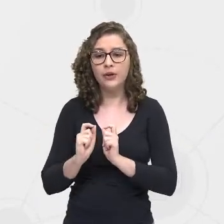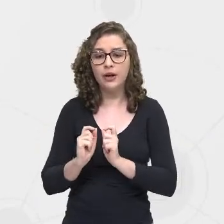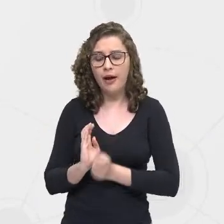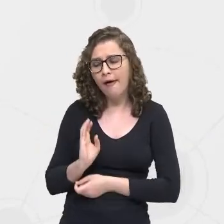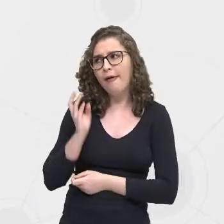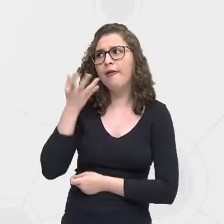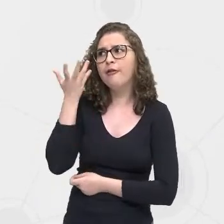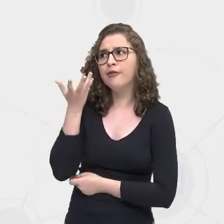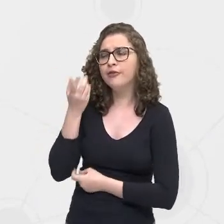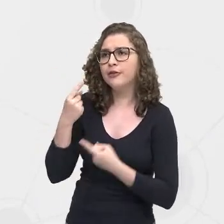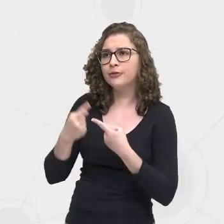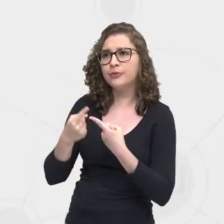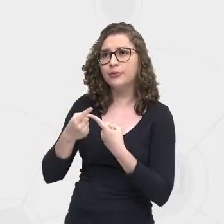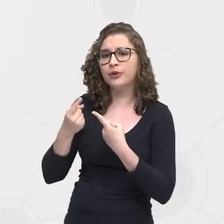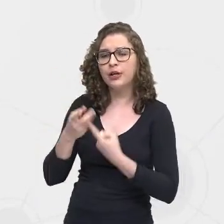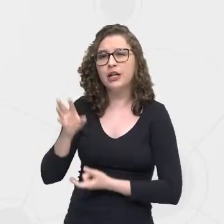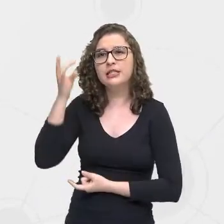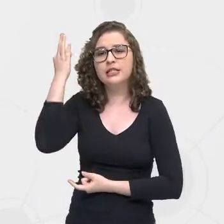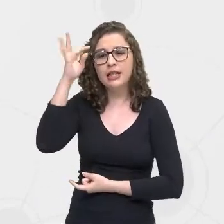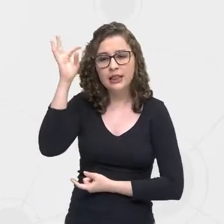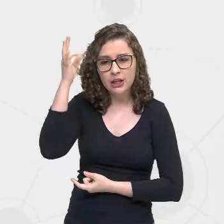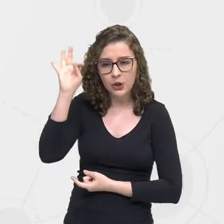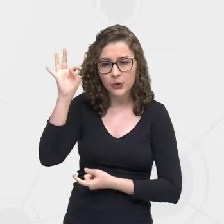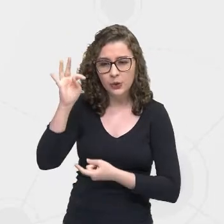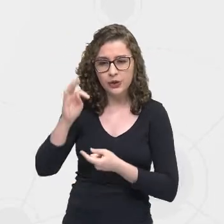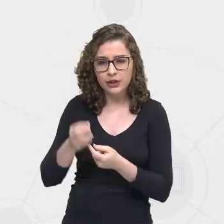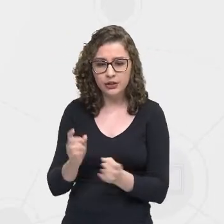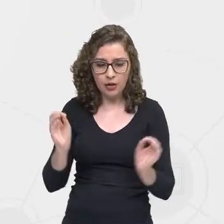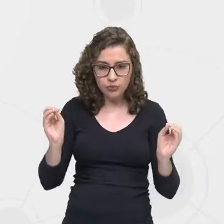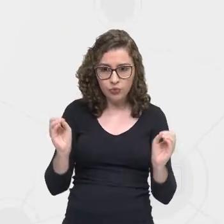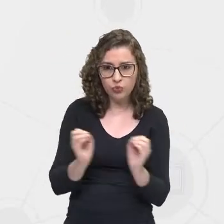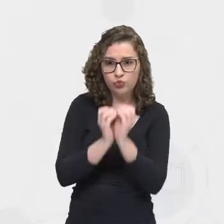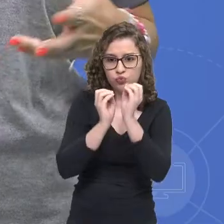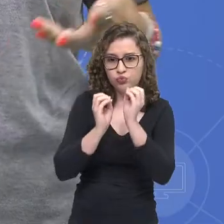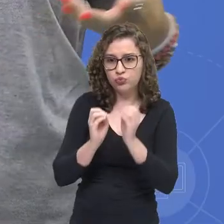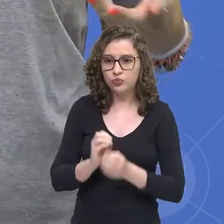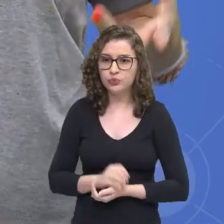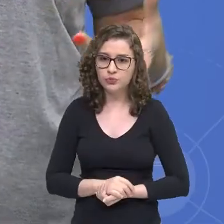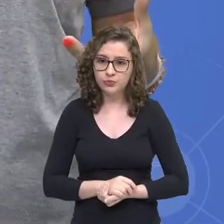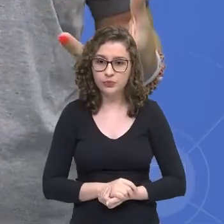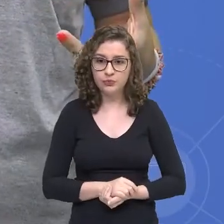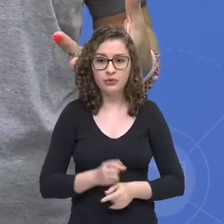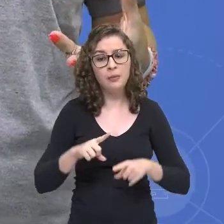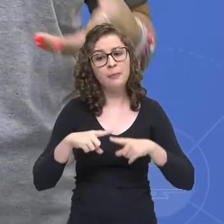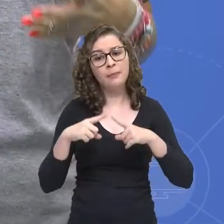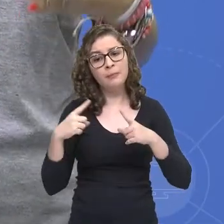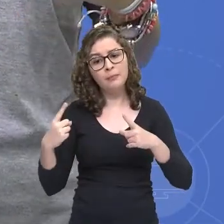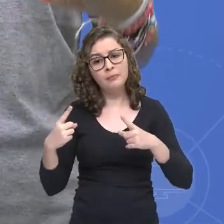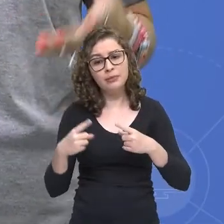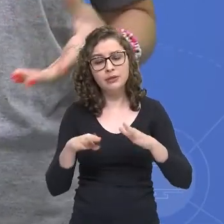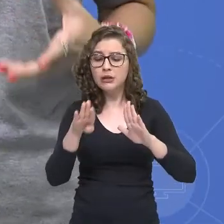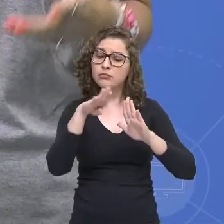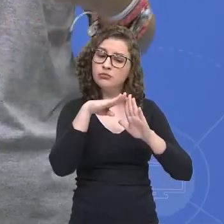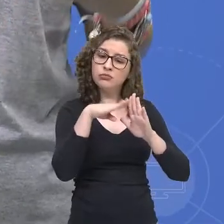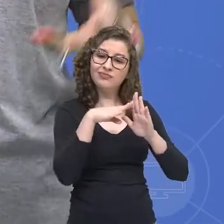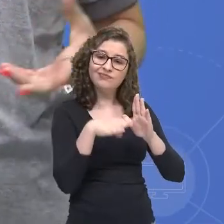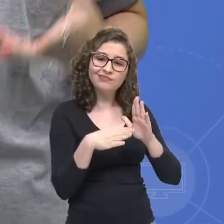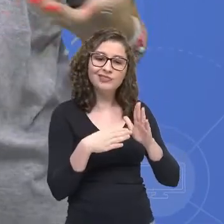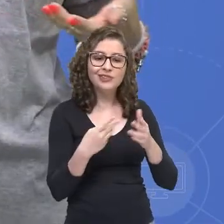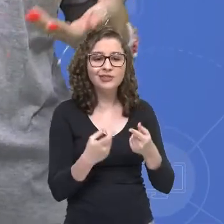por conta da teoria das colisões, isso a gente já sabe, só que existem fatores externos que